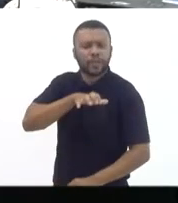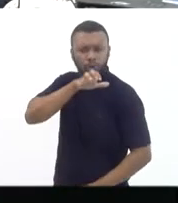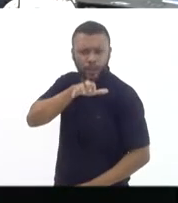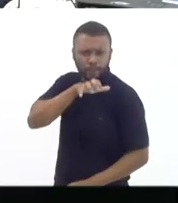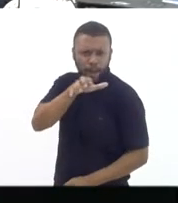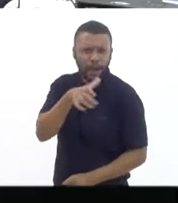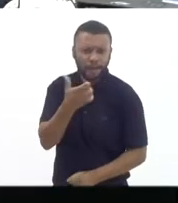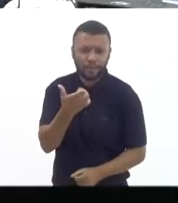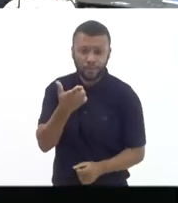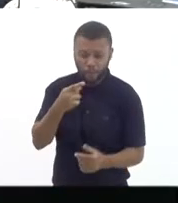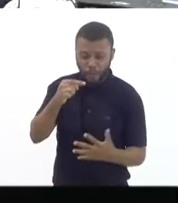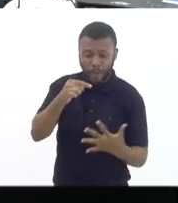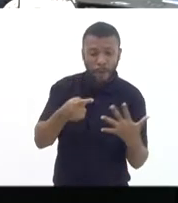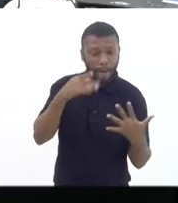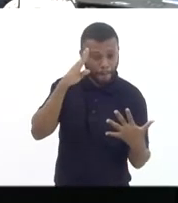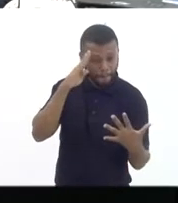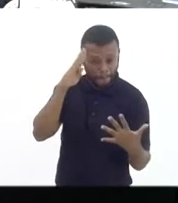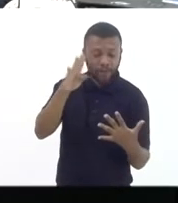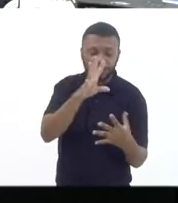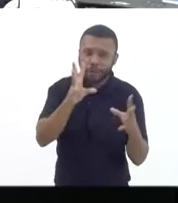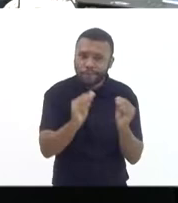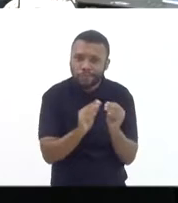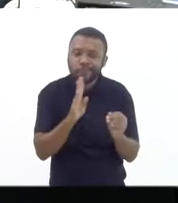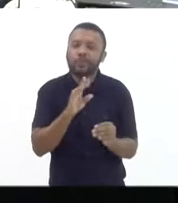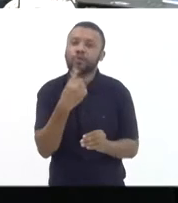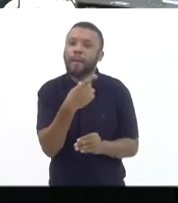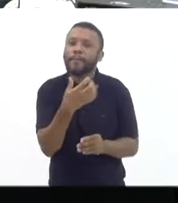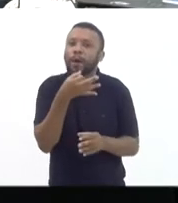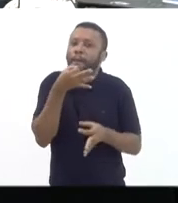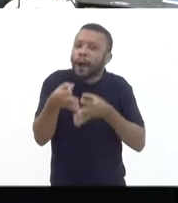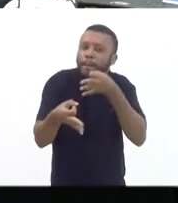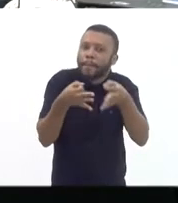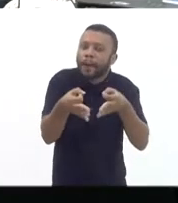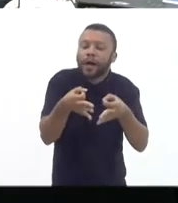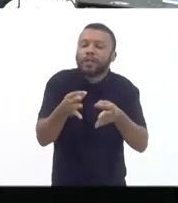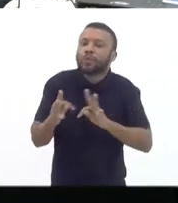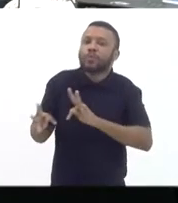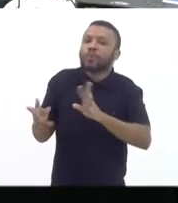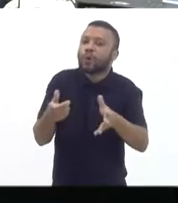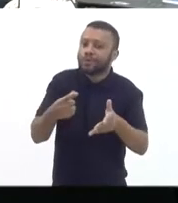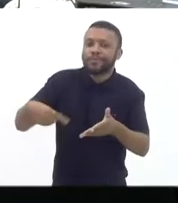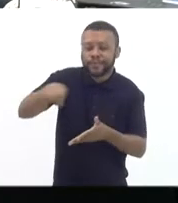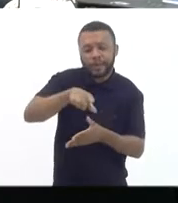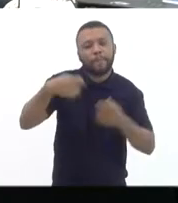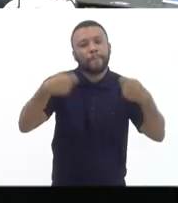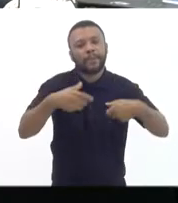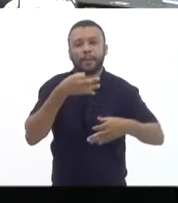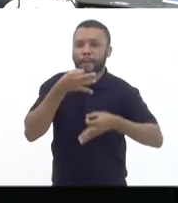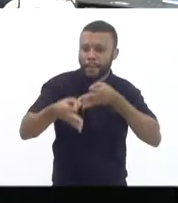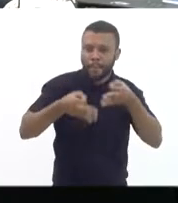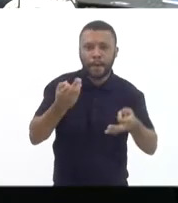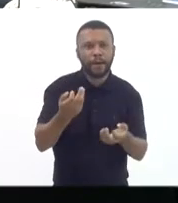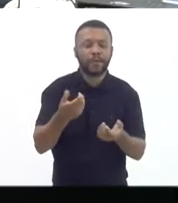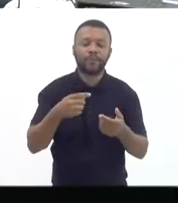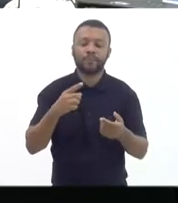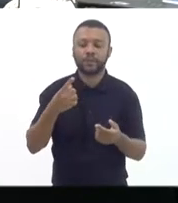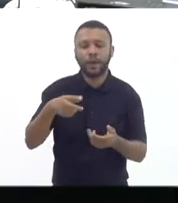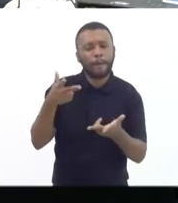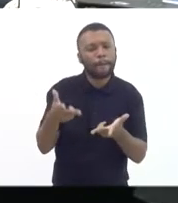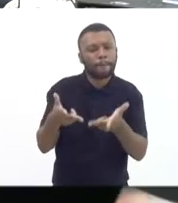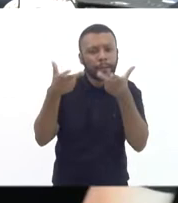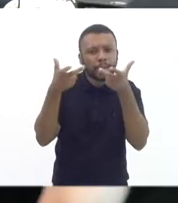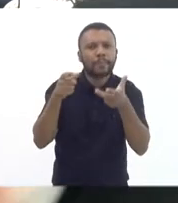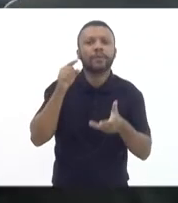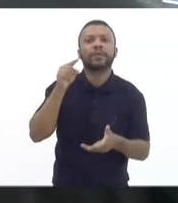estou encerrando essa minha saudação, porque a gente tem que ouvir aqui as sugestões de todos, eu vejo que vocês levantaram,